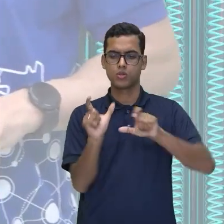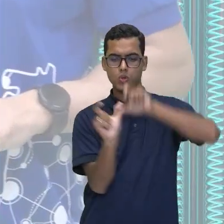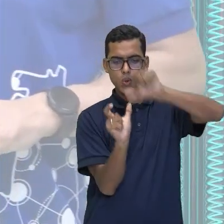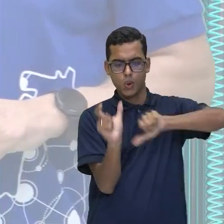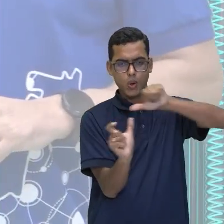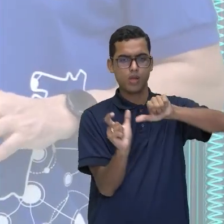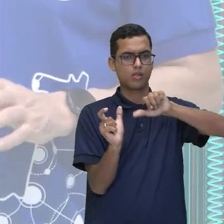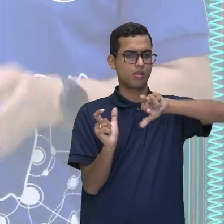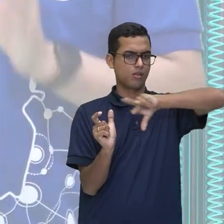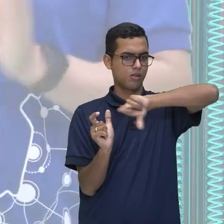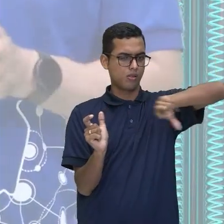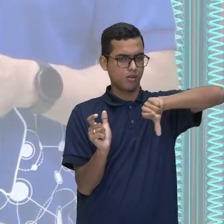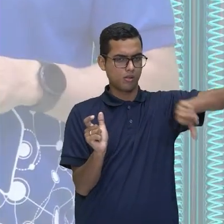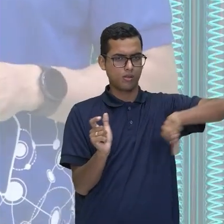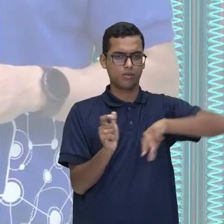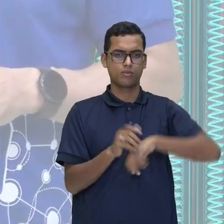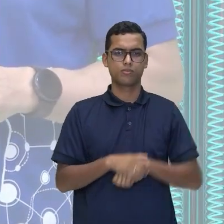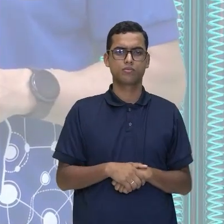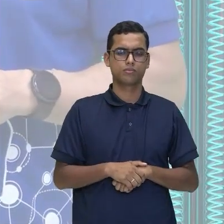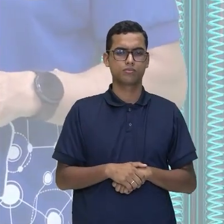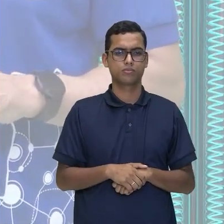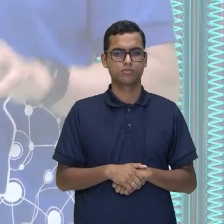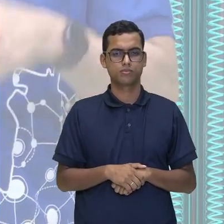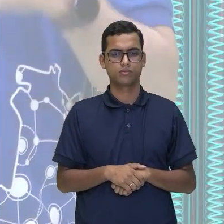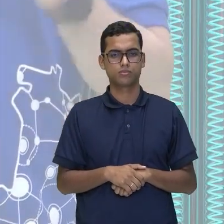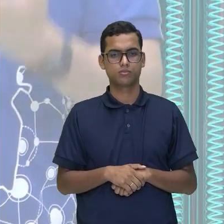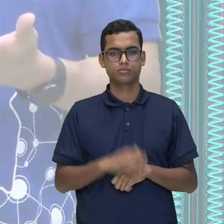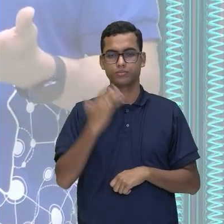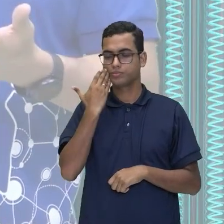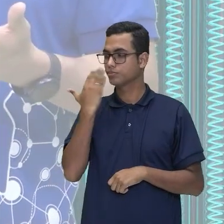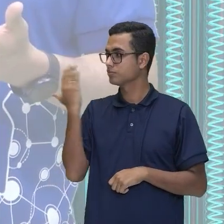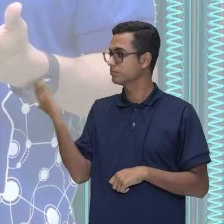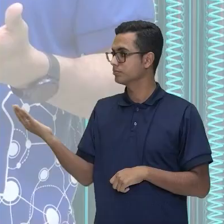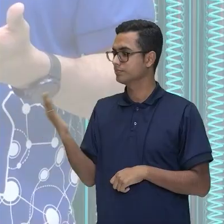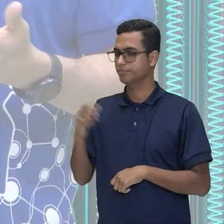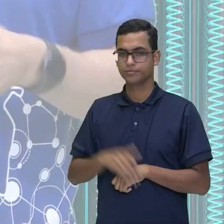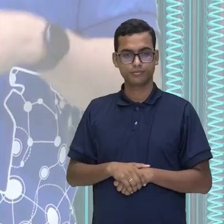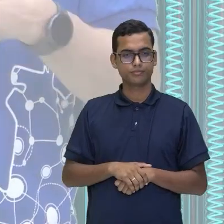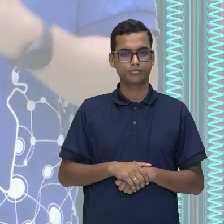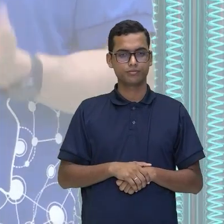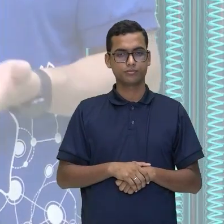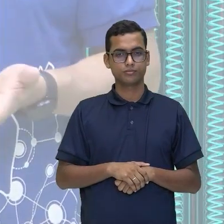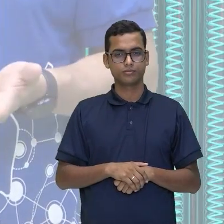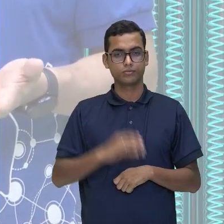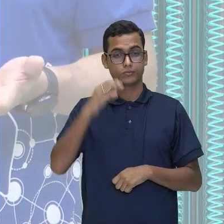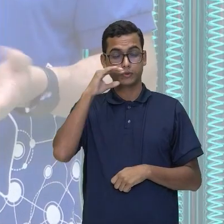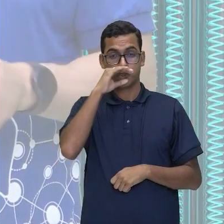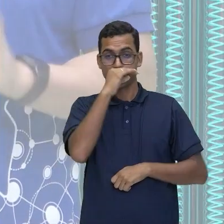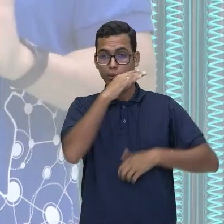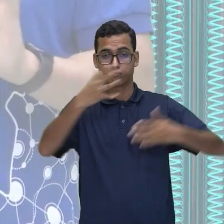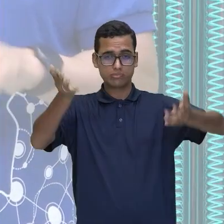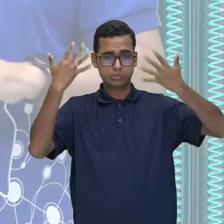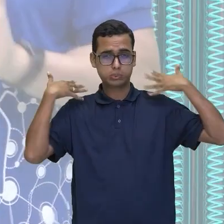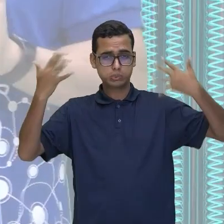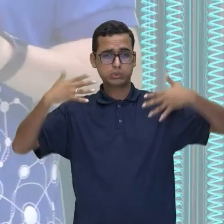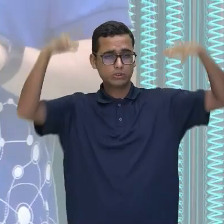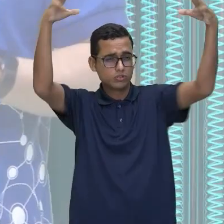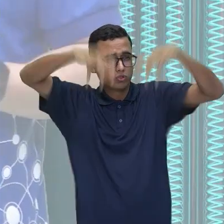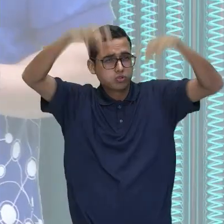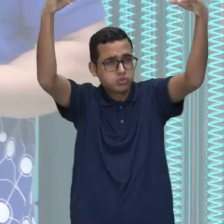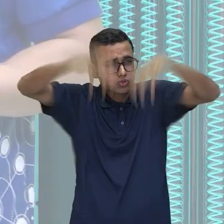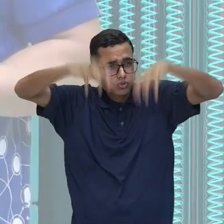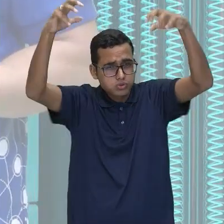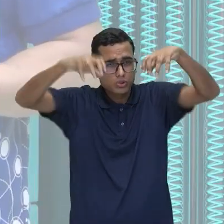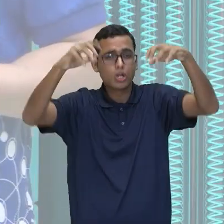It can rain in the summer. Pode chover no verão. É uma possibilidade. Pode chover ou não, tá? É uma possibilidade, mas